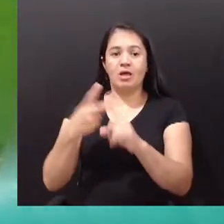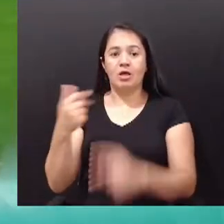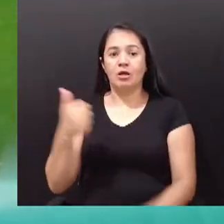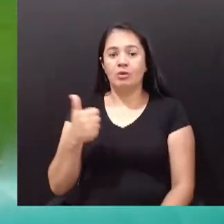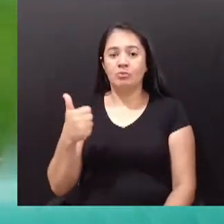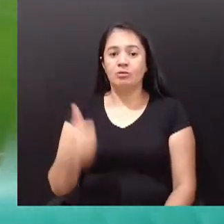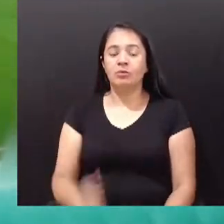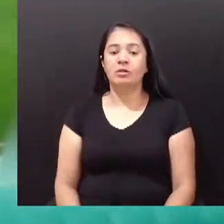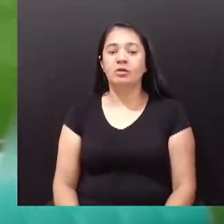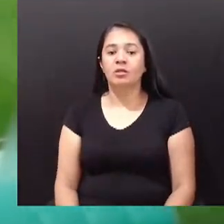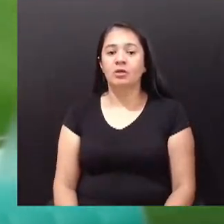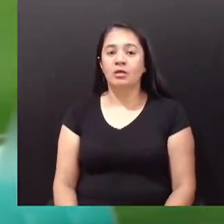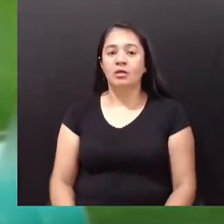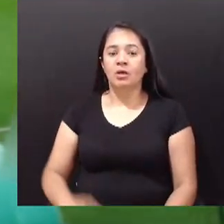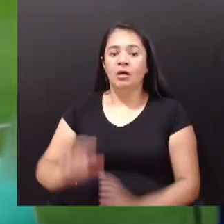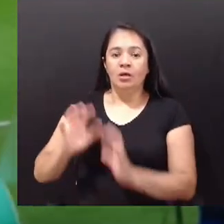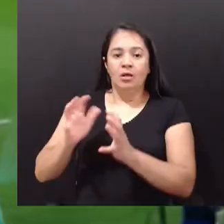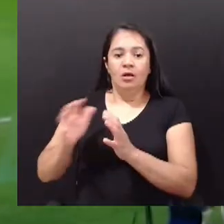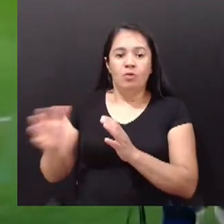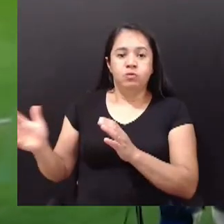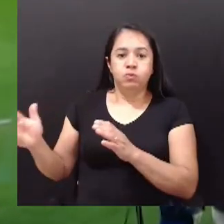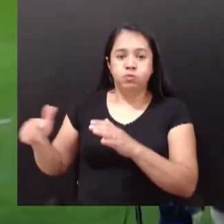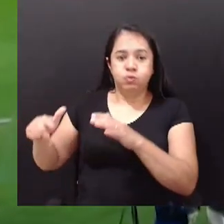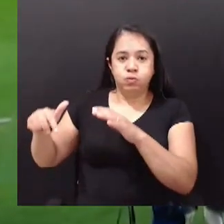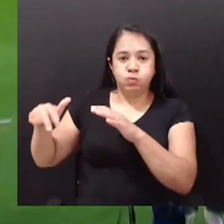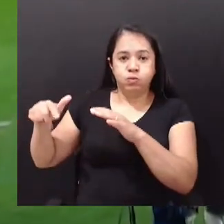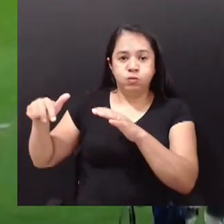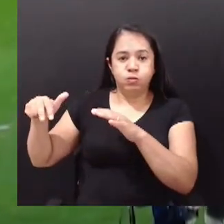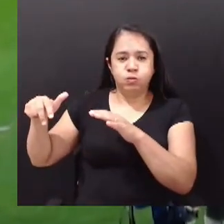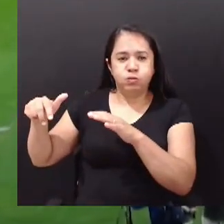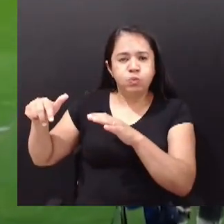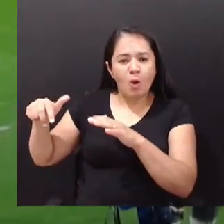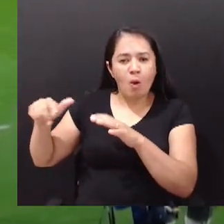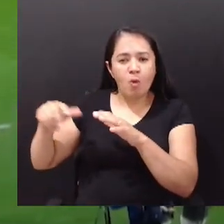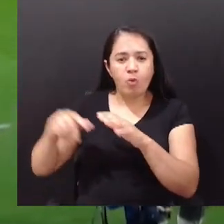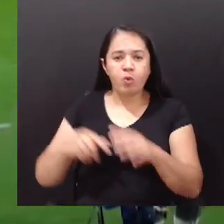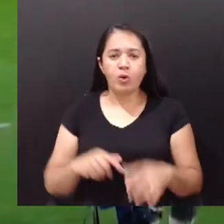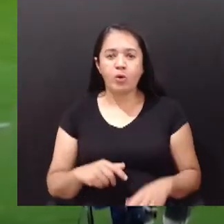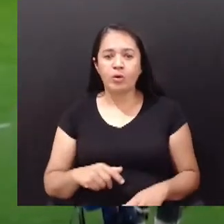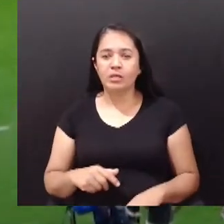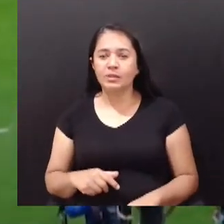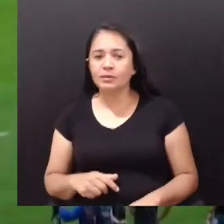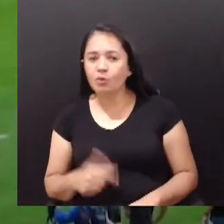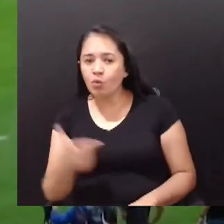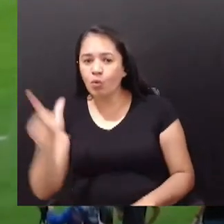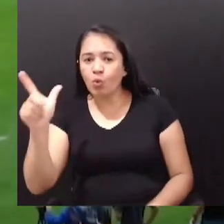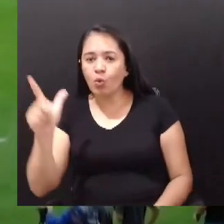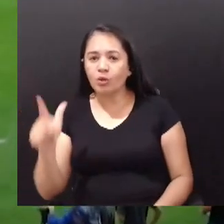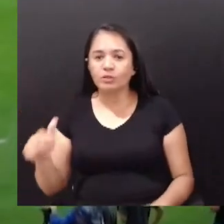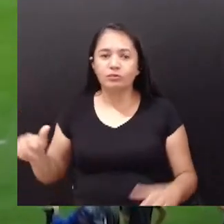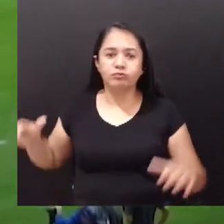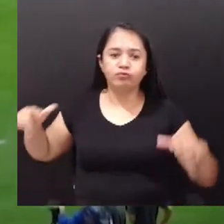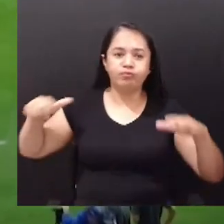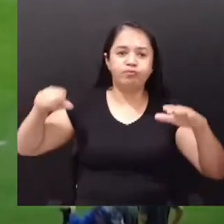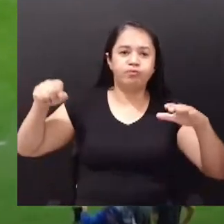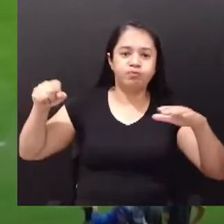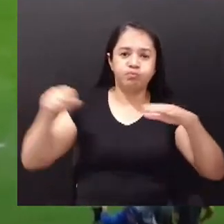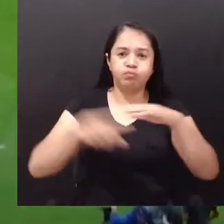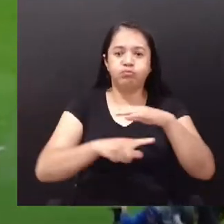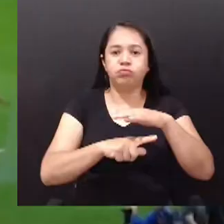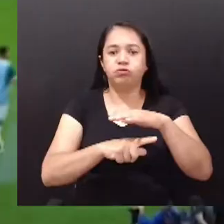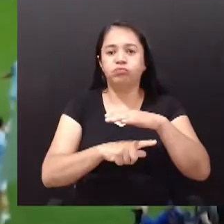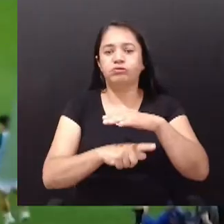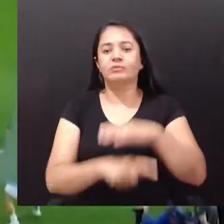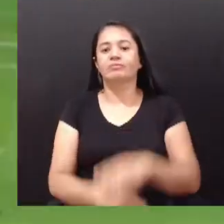roubou a bola, serviu Júnior Brandão, que viu muito bem Dentinho na esquerda. O atacante teve espaço e soltou